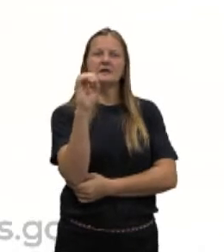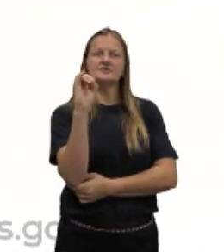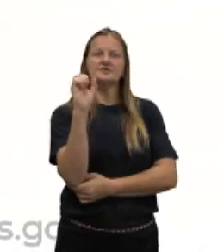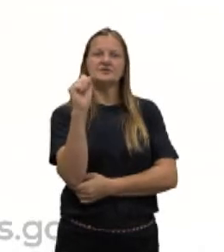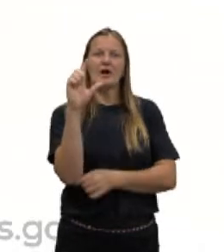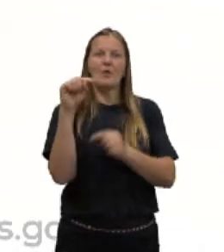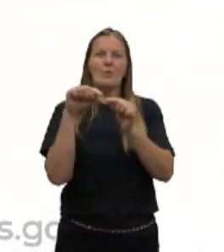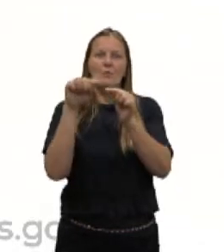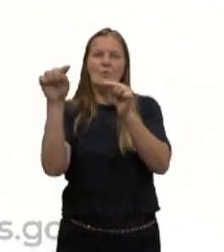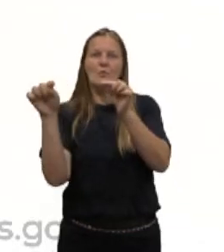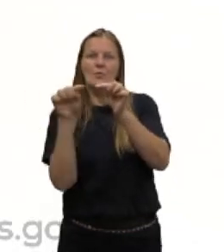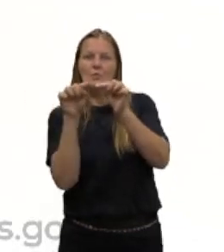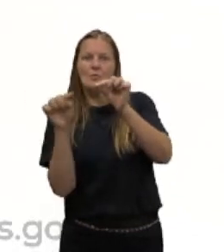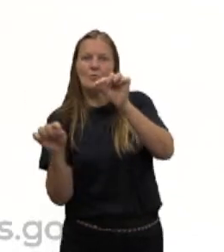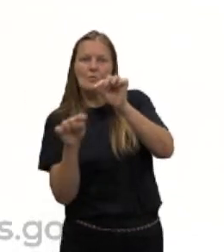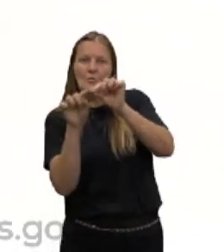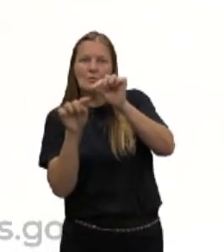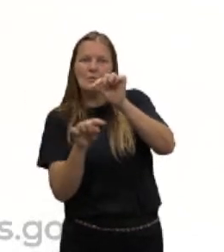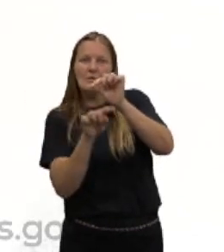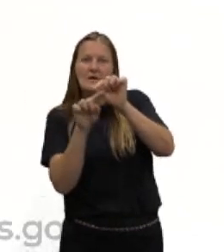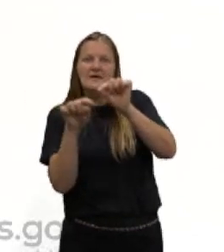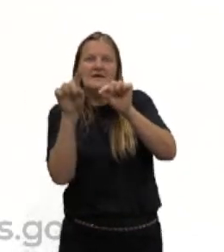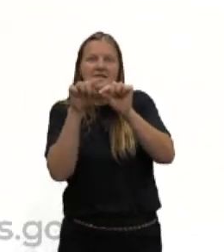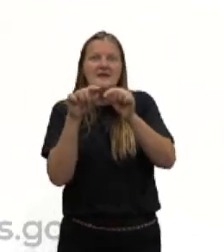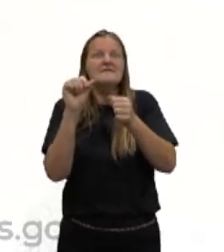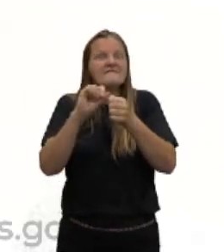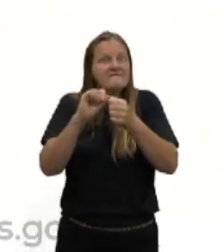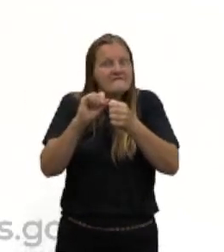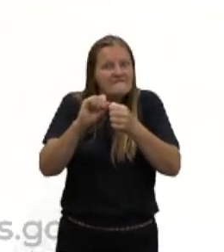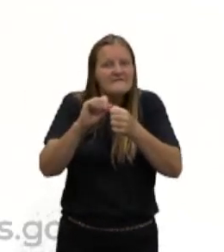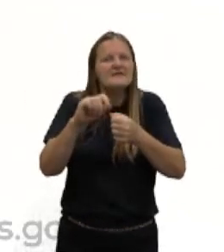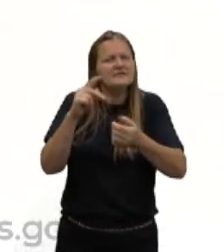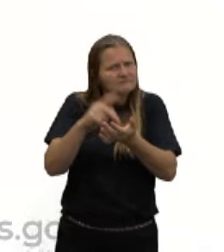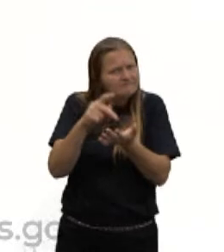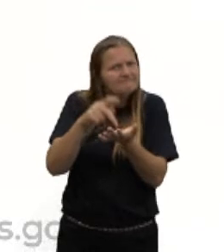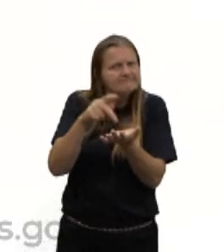radial, ele construiu fisicamente mesmo,